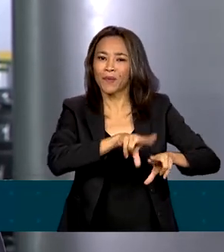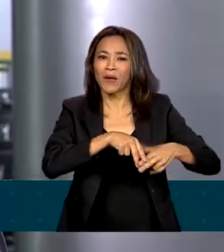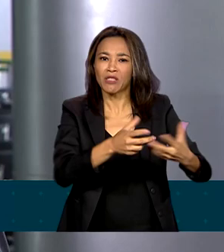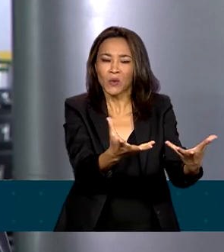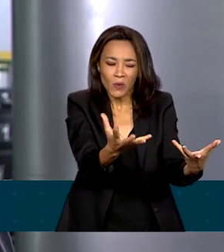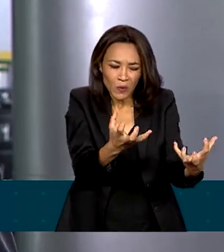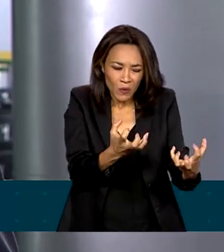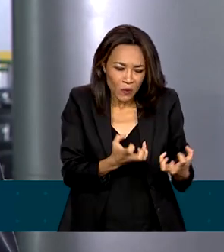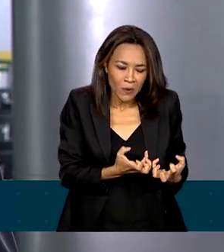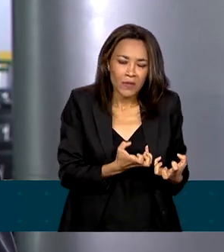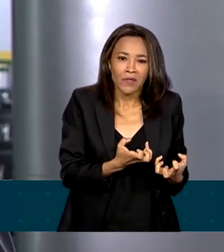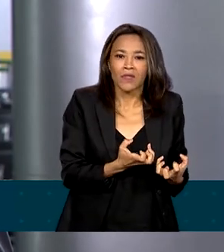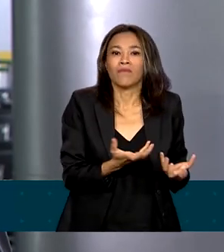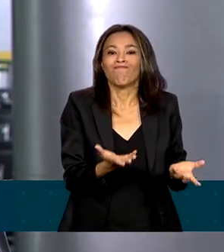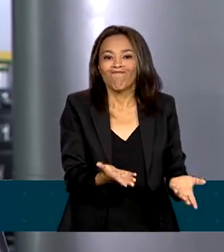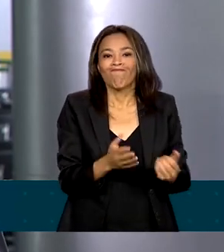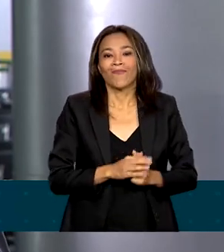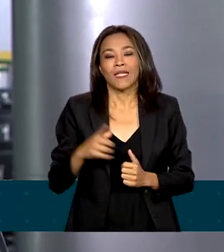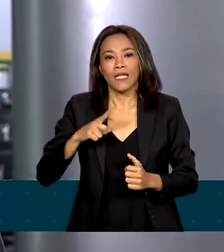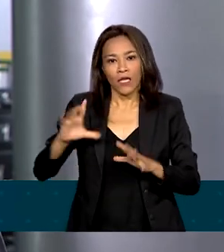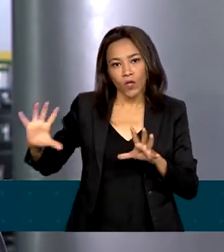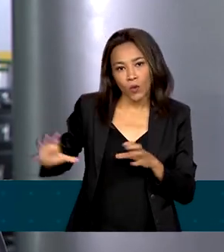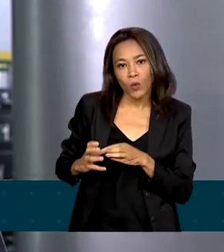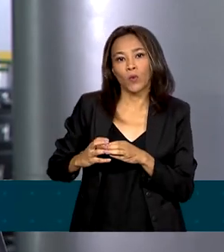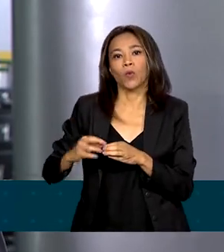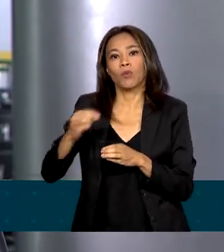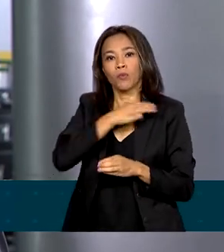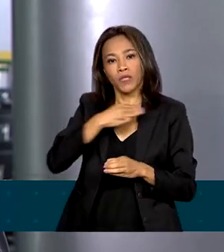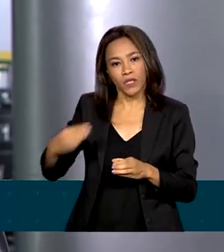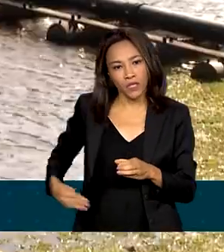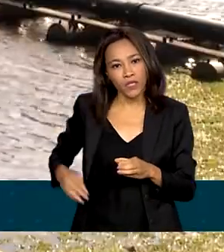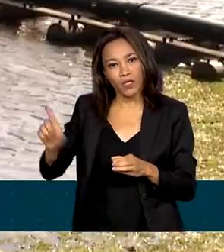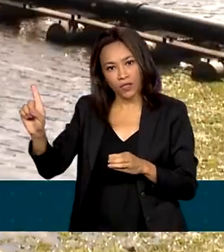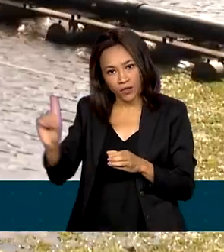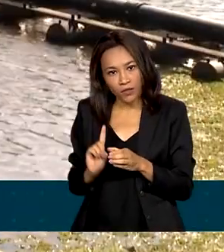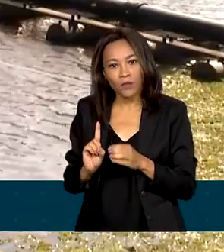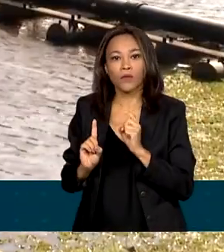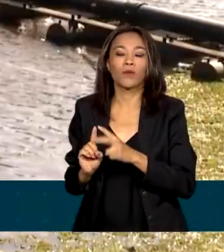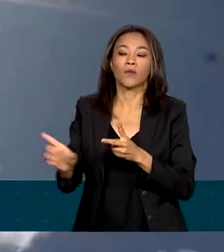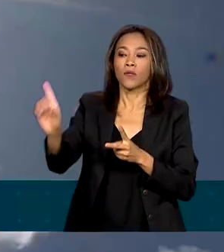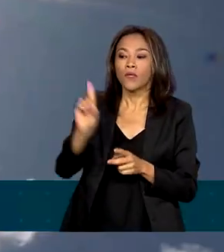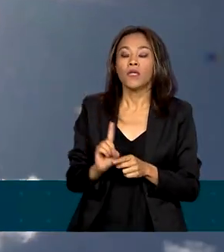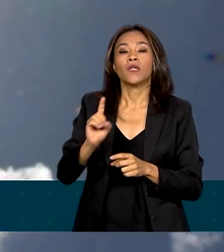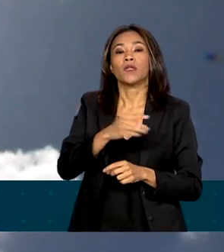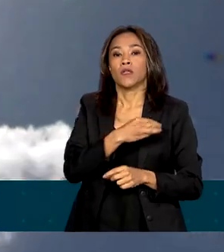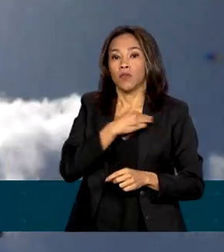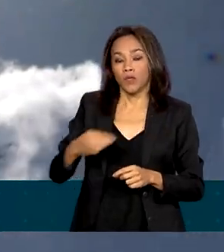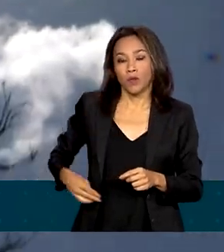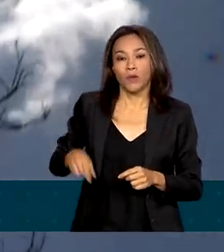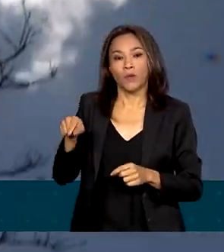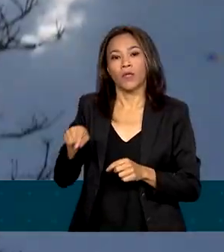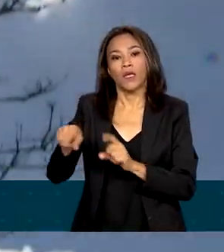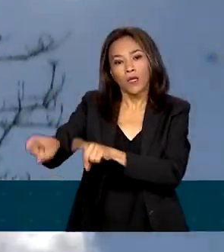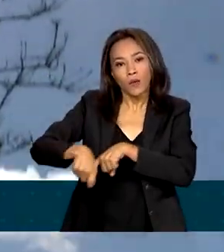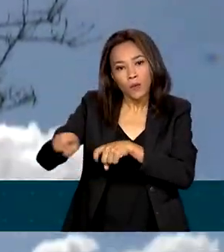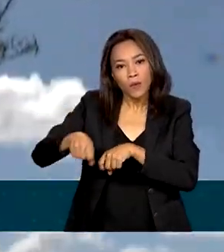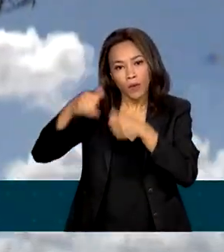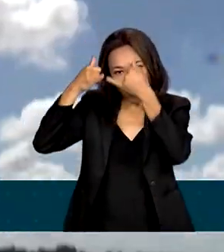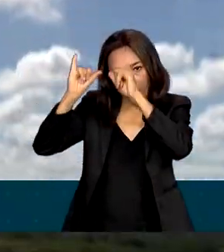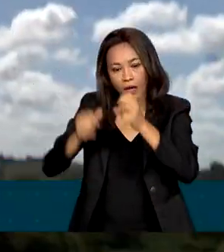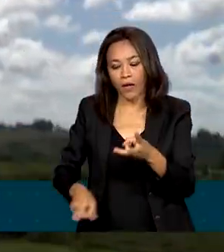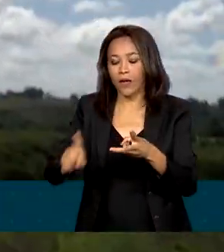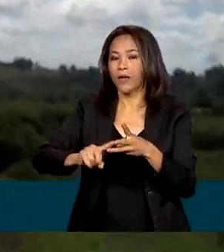grupo os ministros do Desenvolvimento Agrário e Agricultura Familiar, Paulo Teixeira, da Agricultura e Pecuária, Carlos Fávaro,